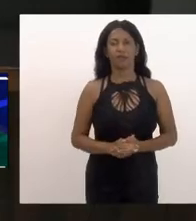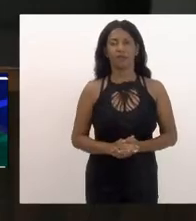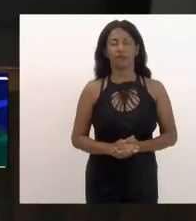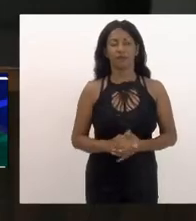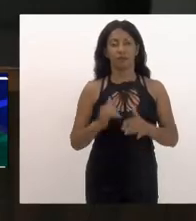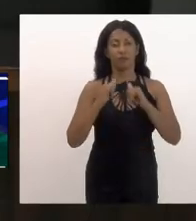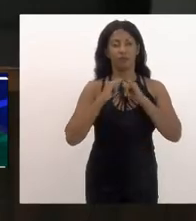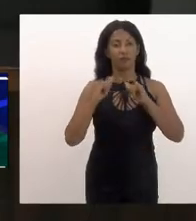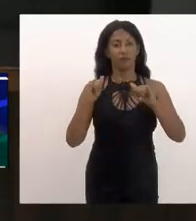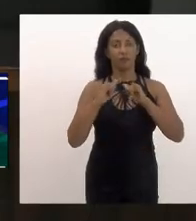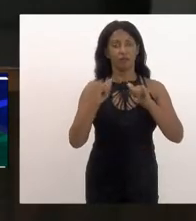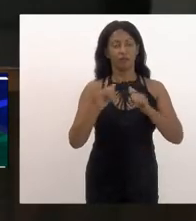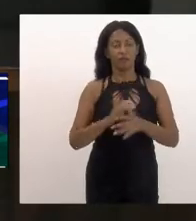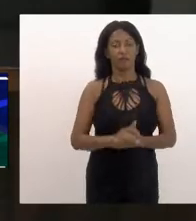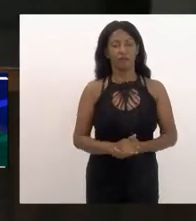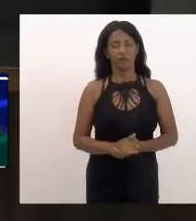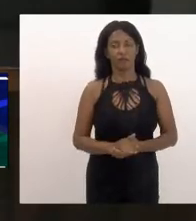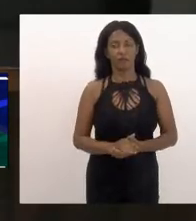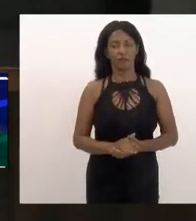Anuncio,